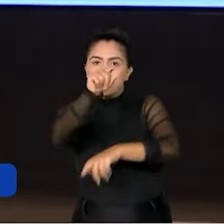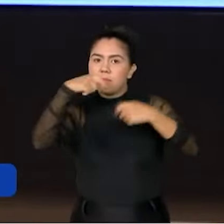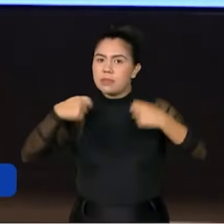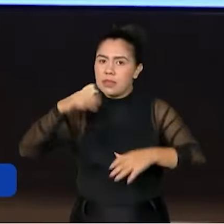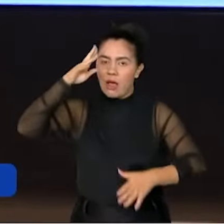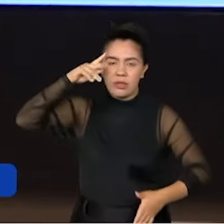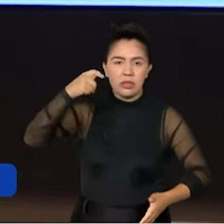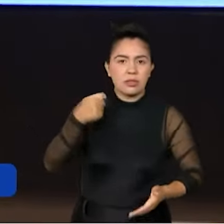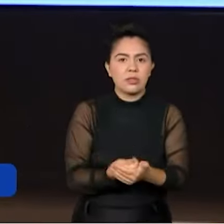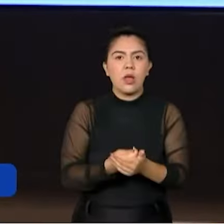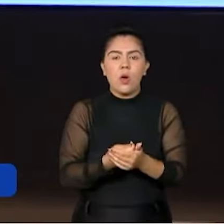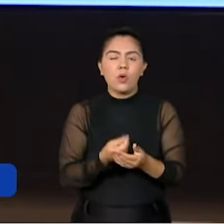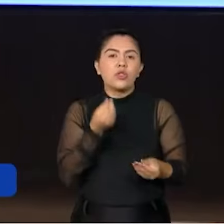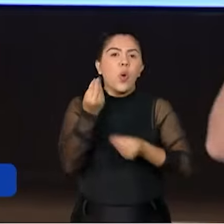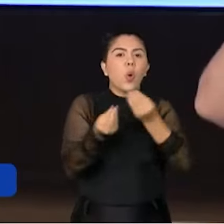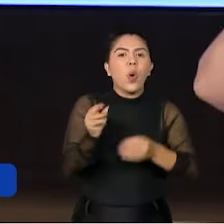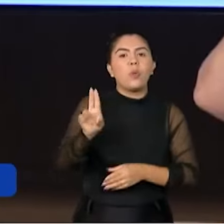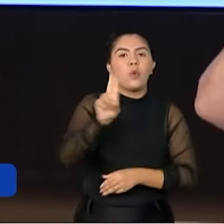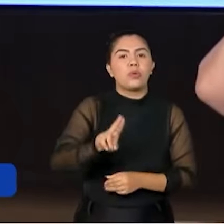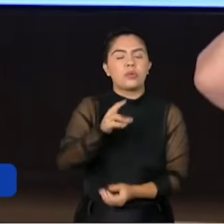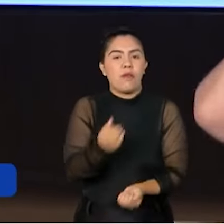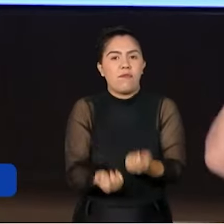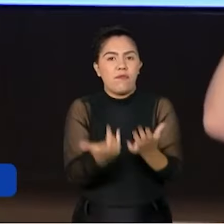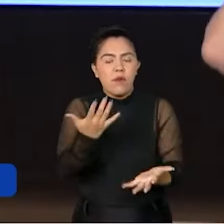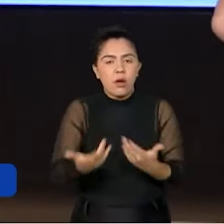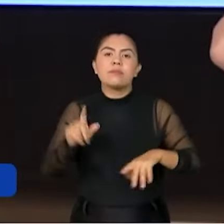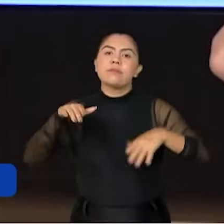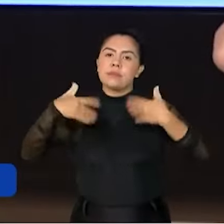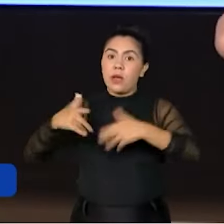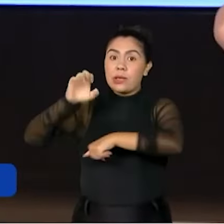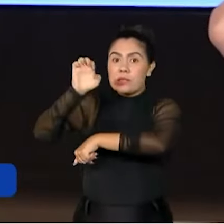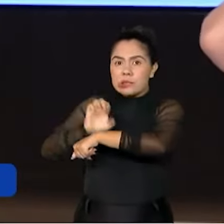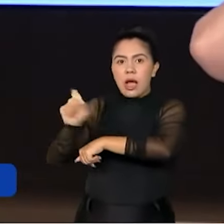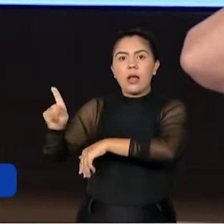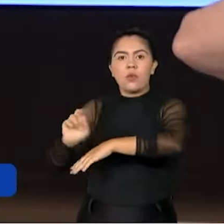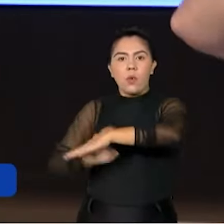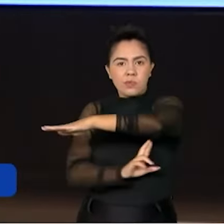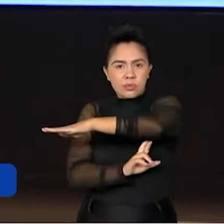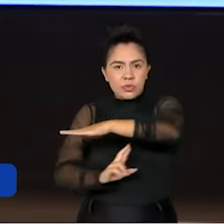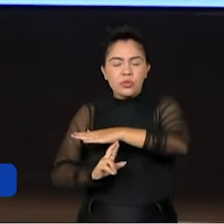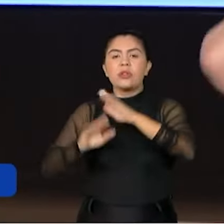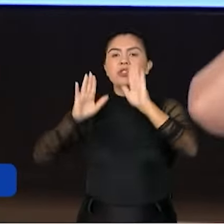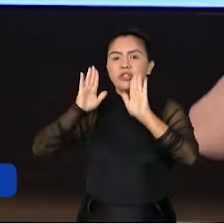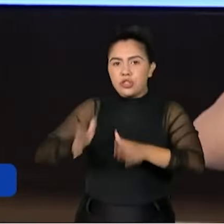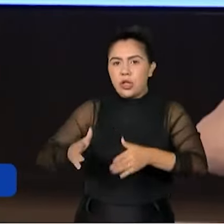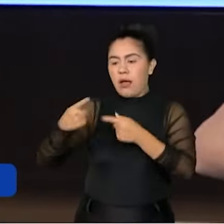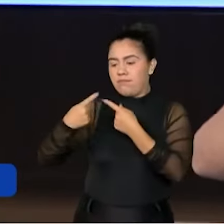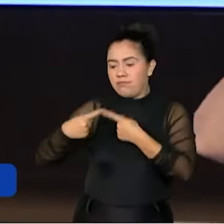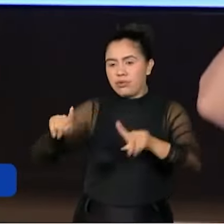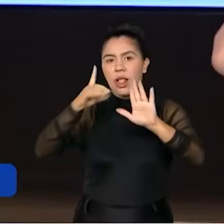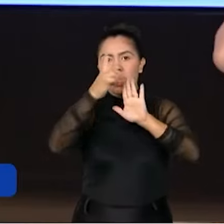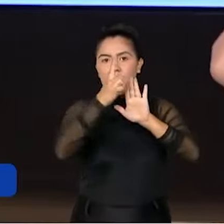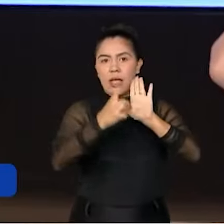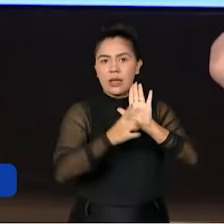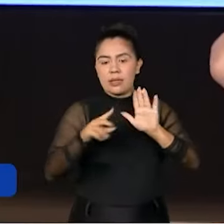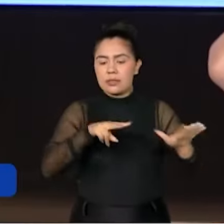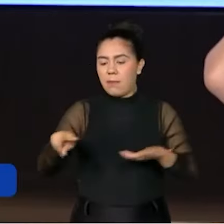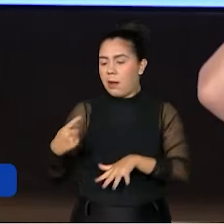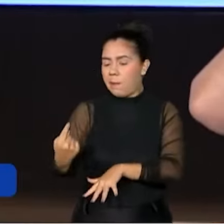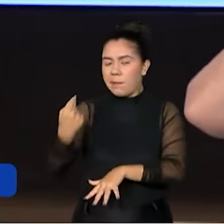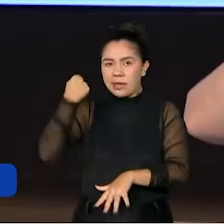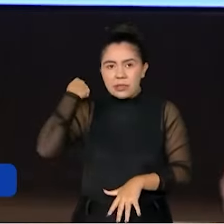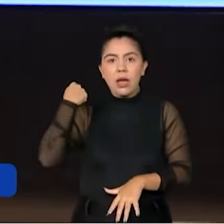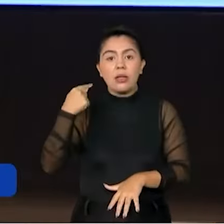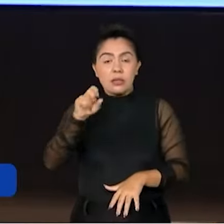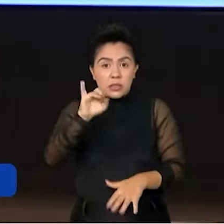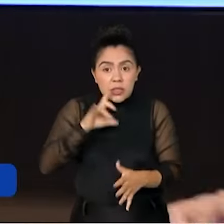fogo. Rondônia, semana passada, tomou essa medida, e agora, obviamente, que qualquer pessoa que esteja colocando fogo